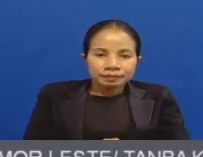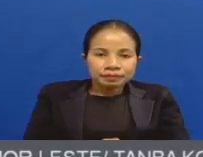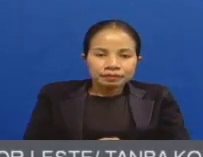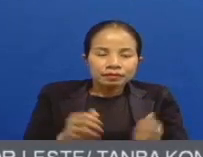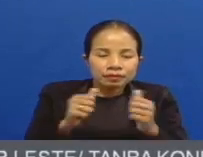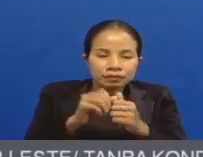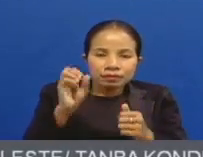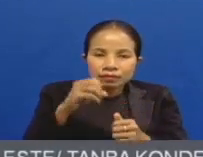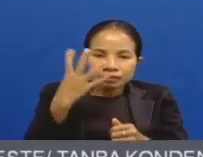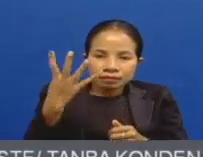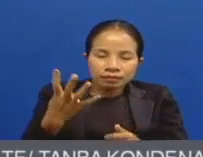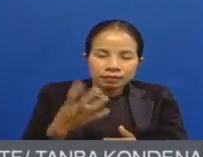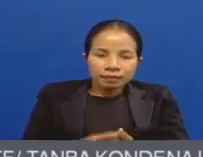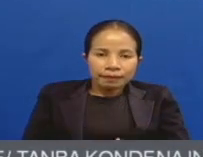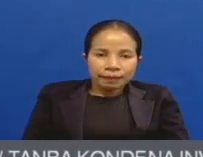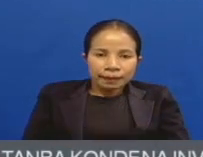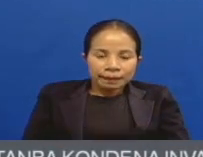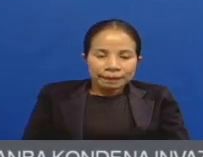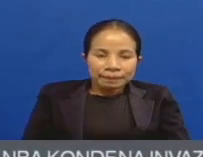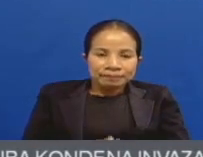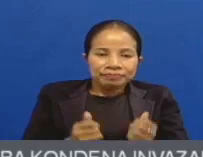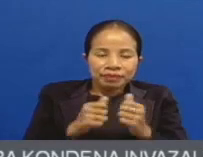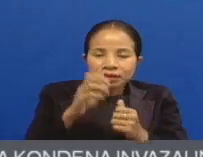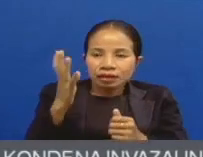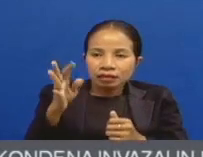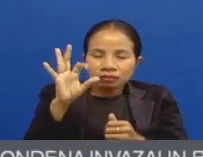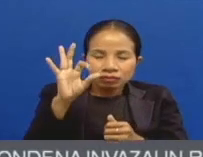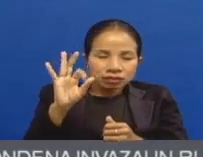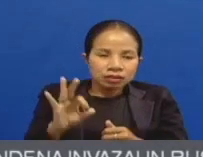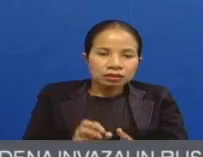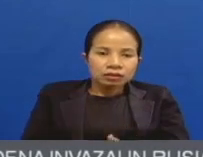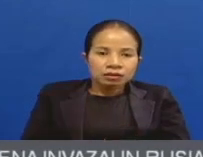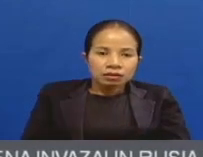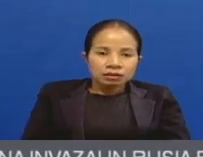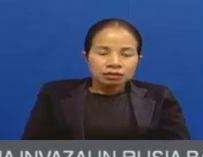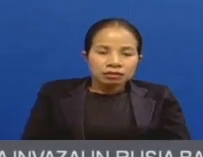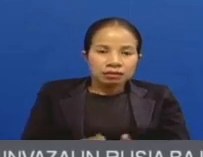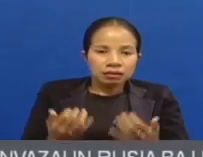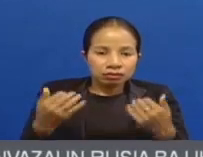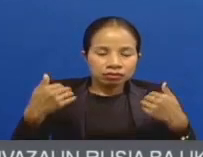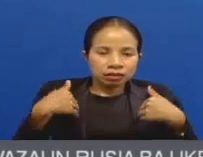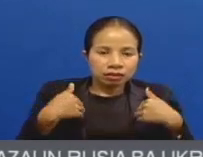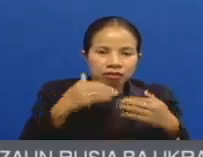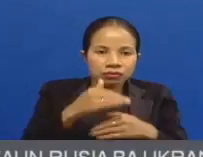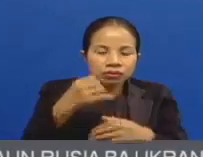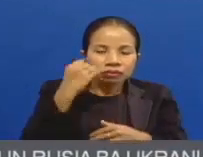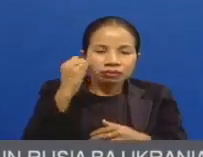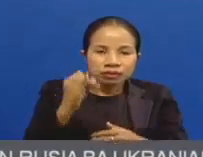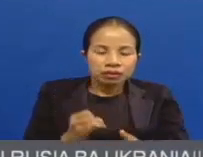14. Agora, ia hat nulo recensia, maka agora não sei ela processo de